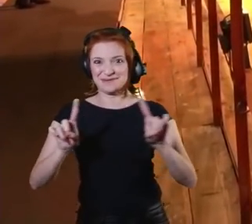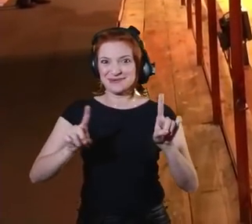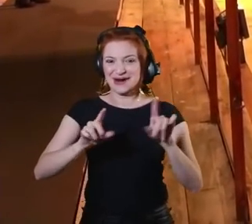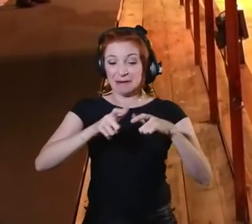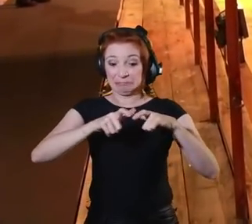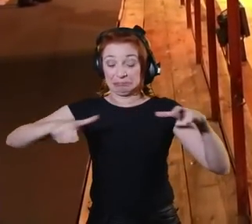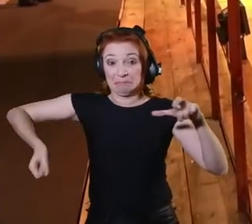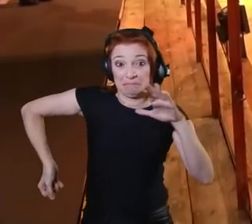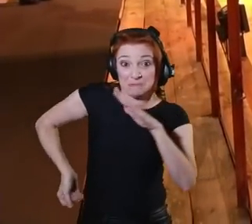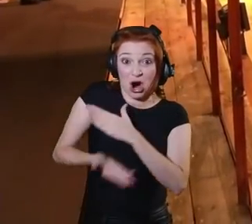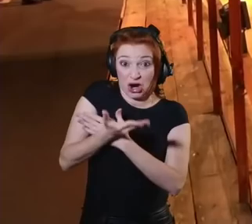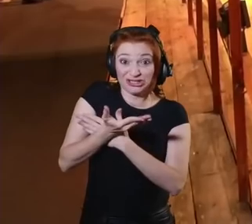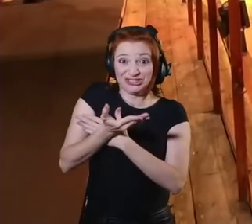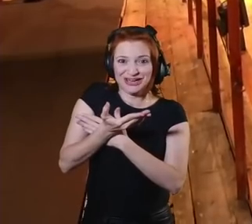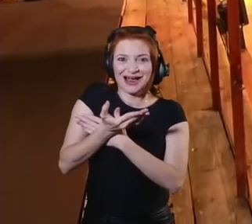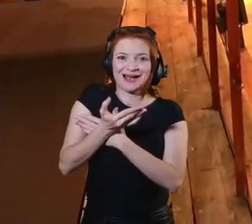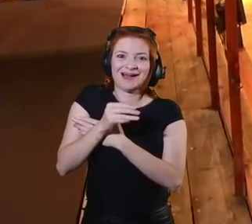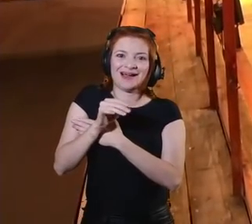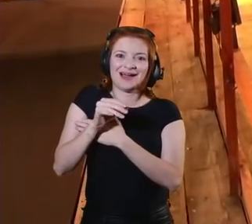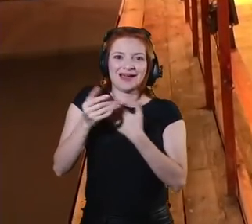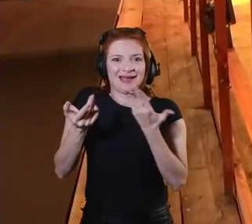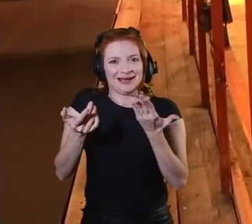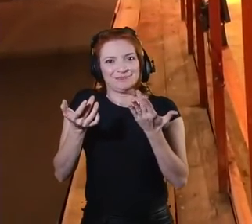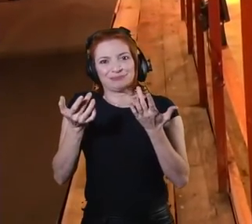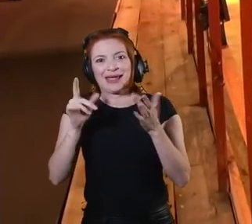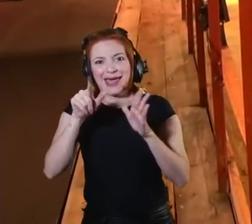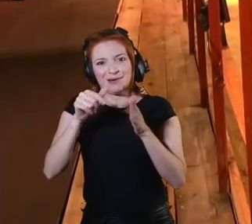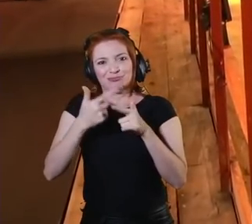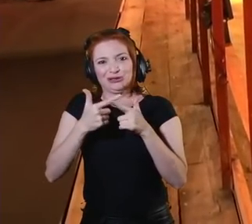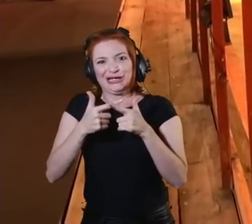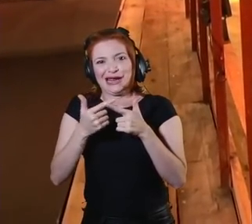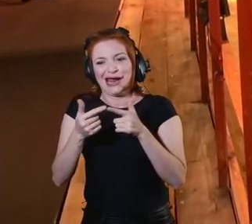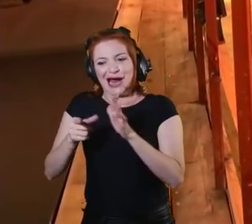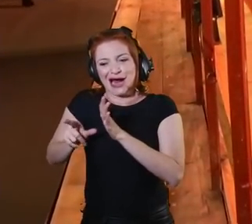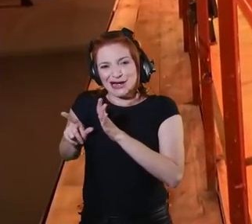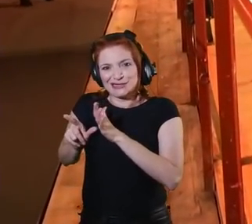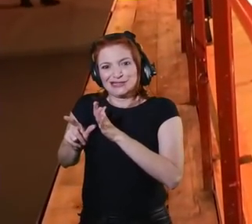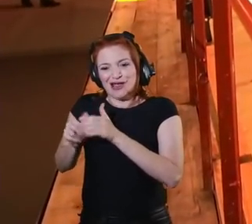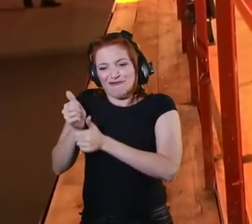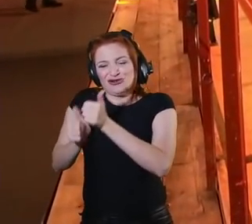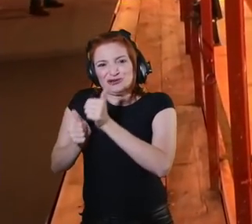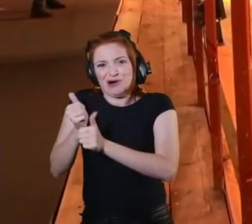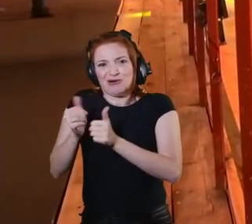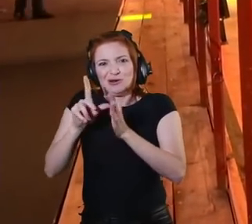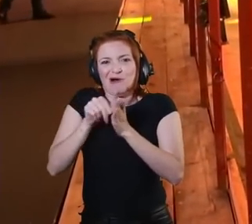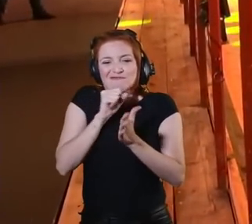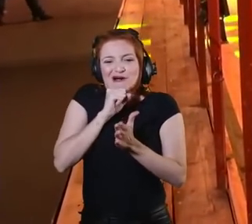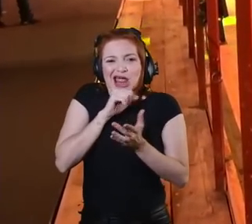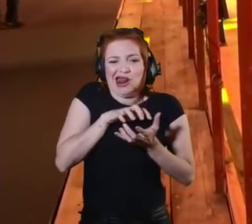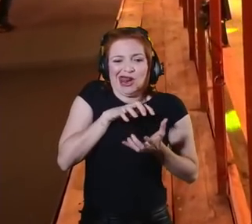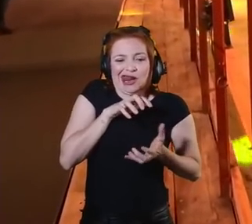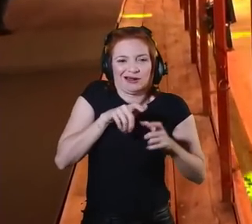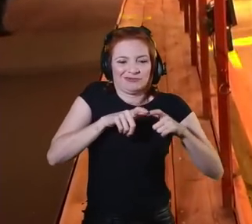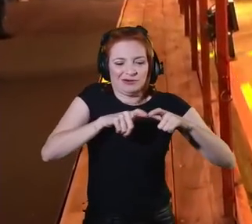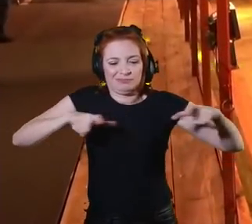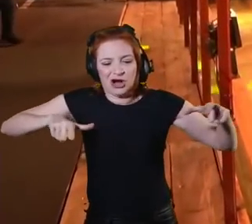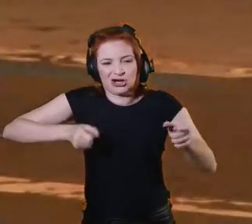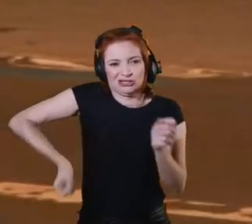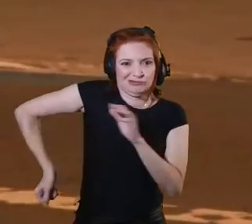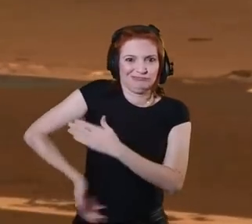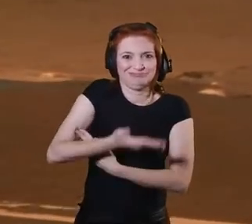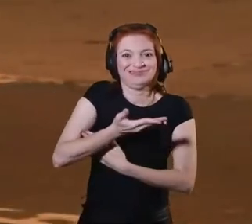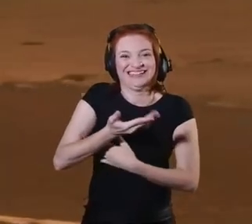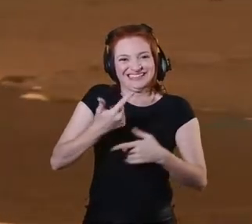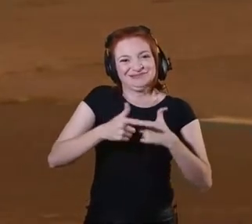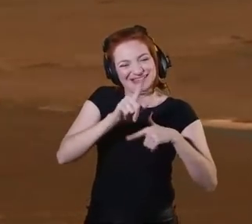podiam mais fazer o que aqueles da frente estavam fazendo, que é jogar bola, né? É. Então sobrava para eles a cancha de bocha, que é um... se constrói ali